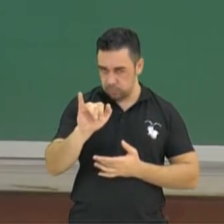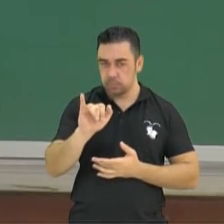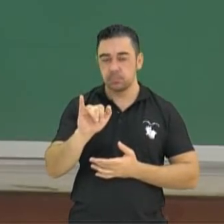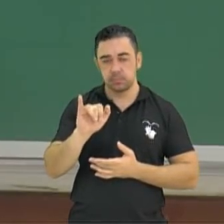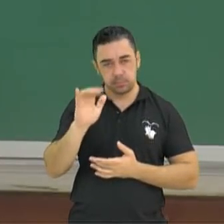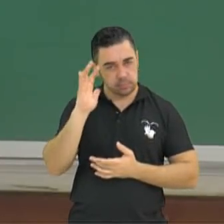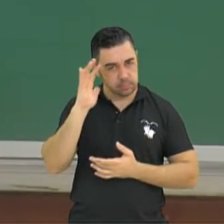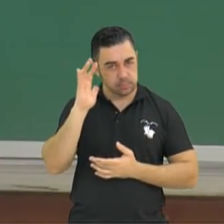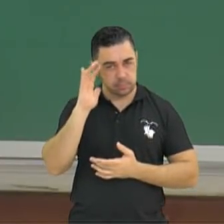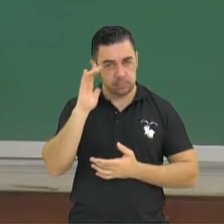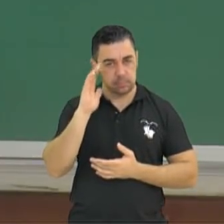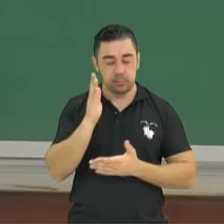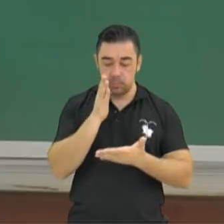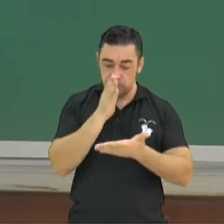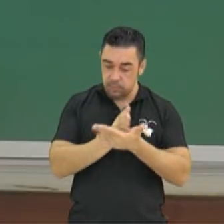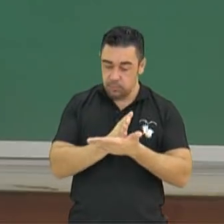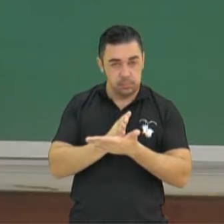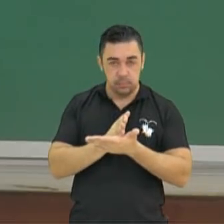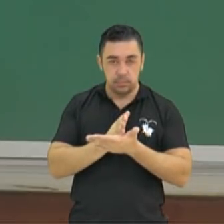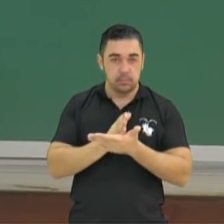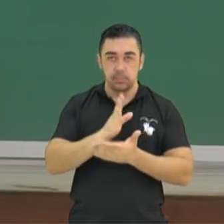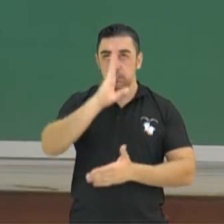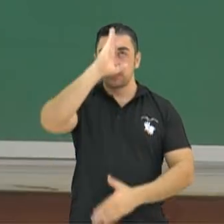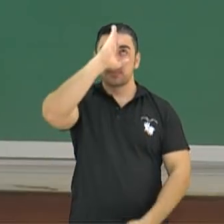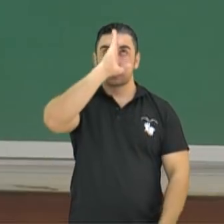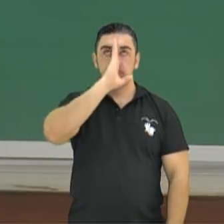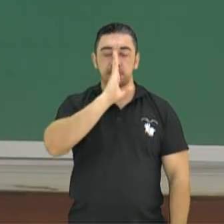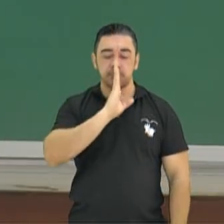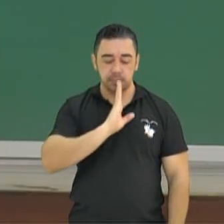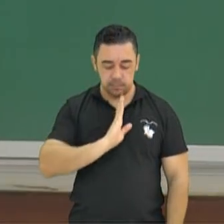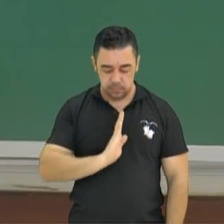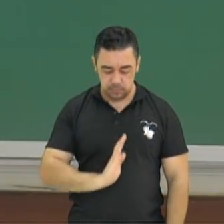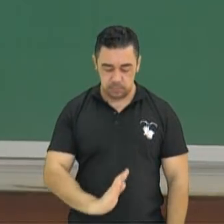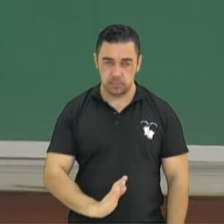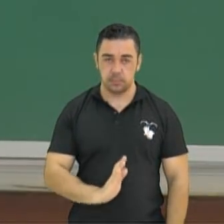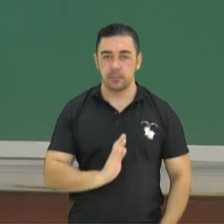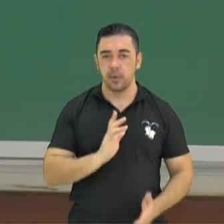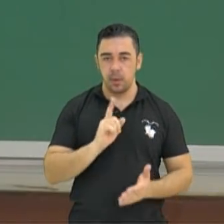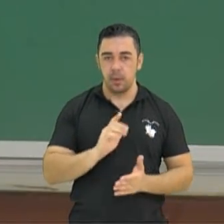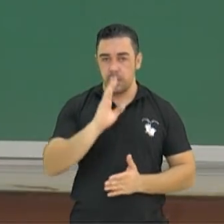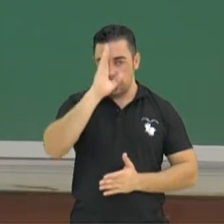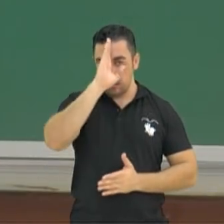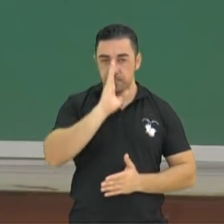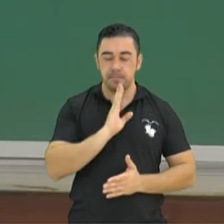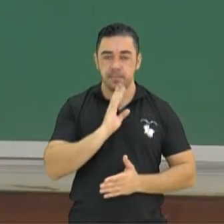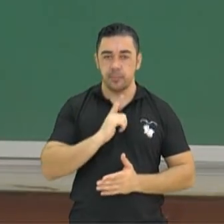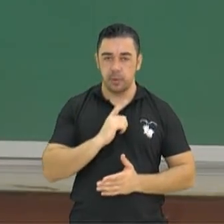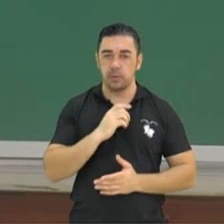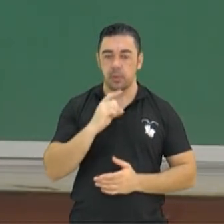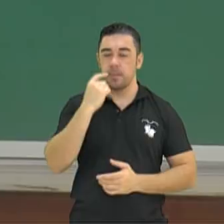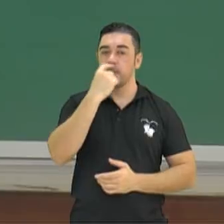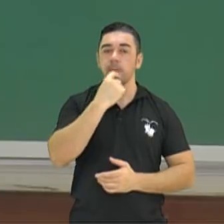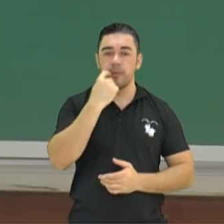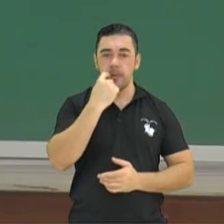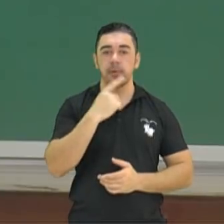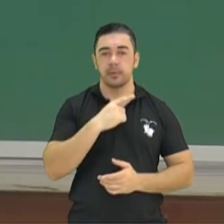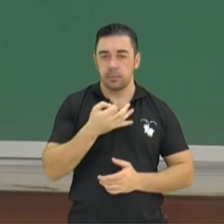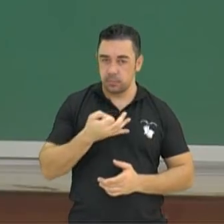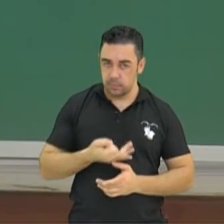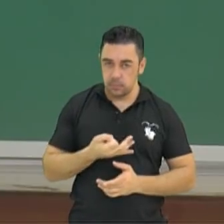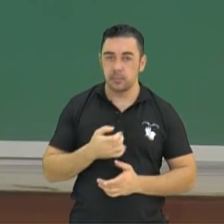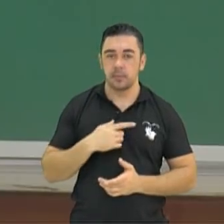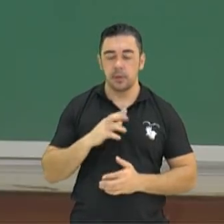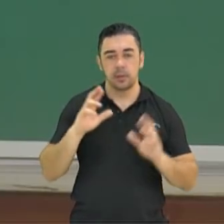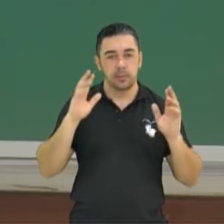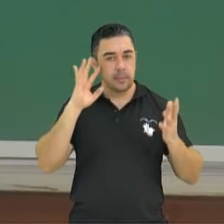o certo seria você pensar aqui, ó, tá? Da cabeça até o final do corpo dela, porque ela já tem boca e ânus, tá? Então a gente divide ela assim também. Faz de conta que eu